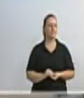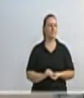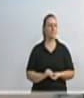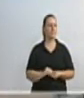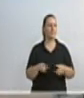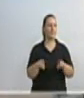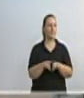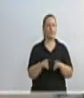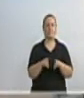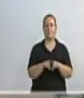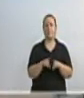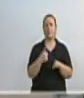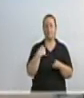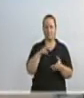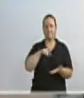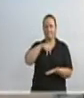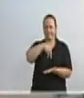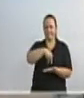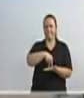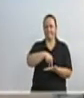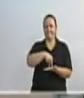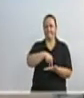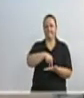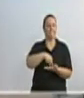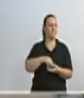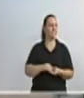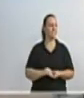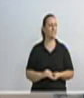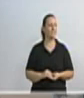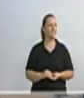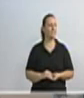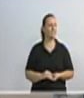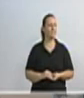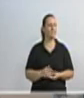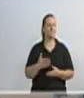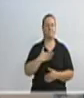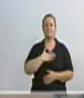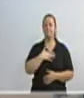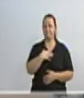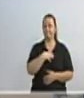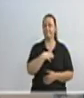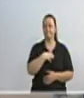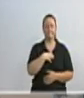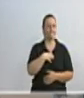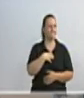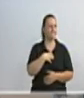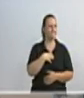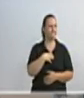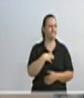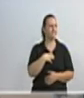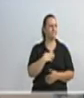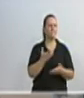quero fazer uso da palavra para expor aqui também o meu sentimento. E eu quero que esse